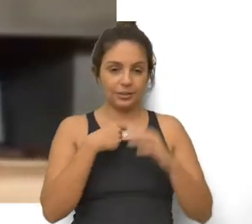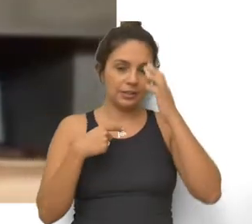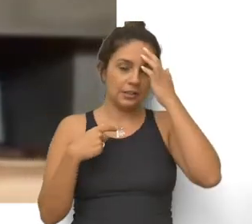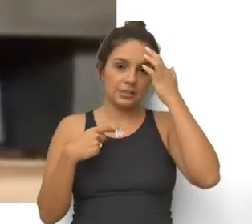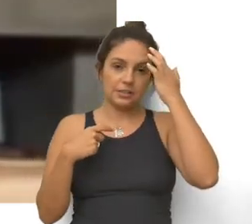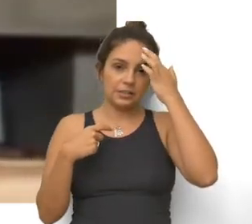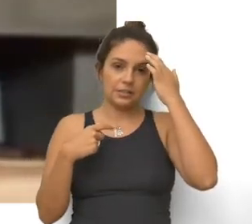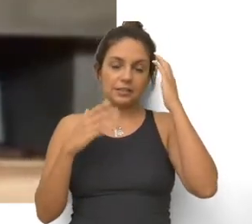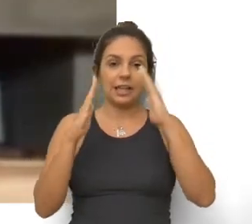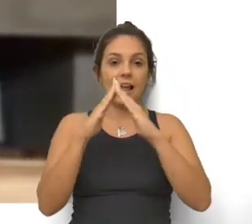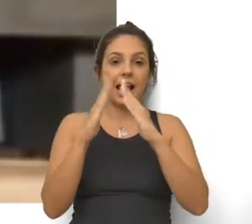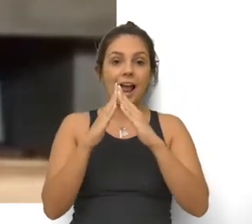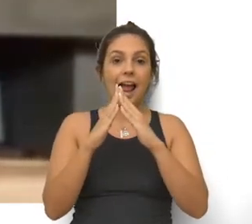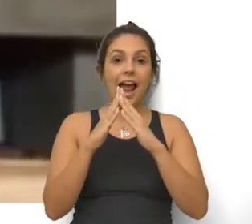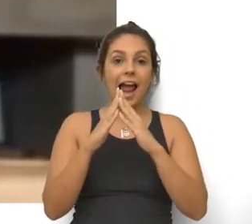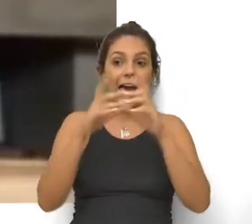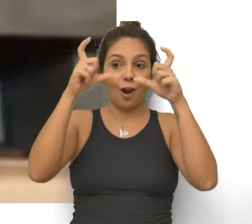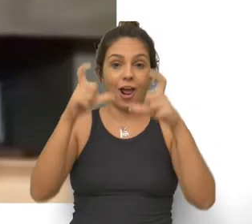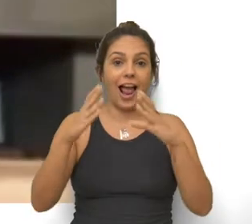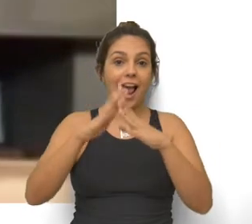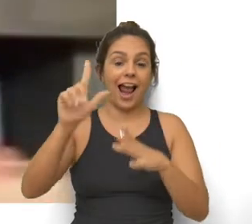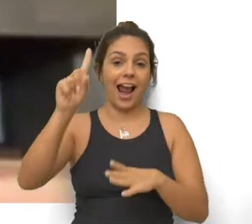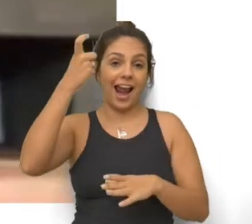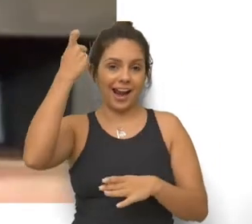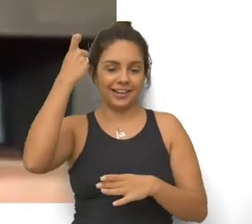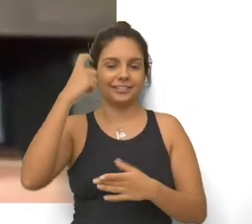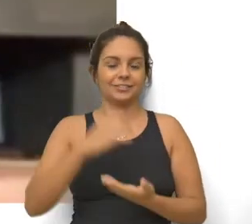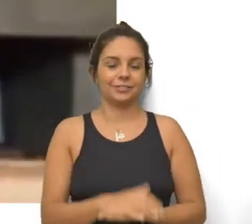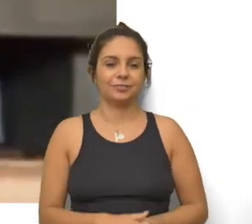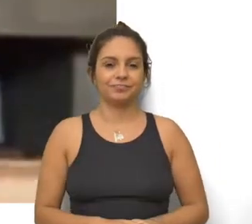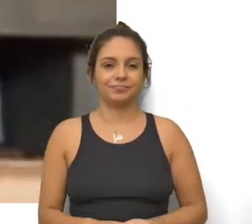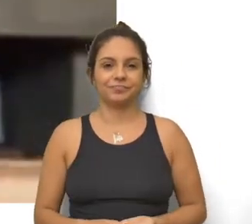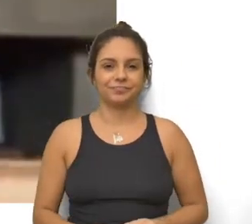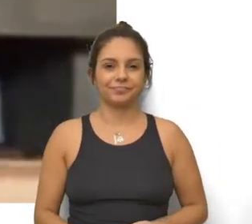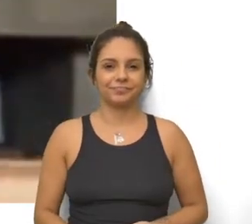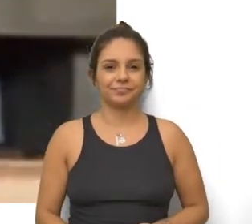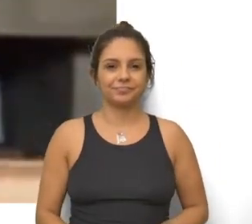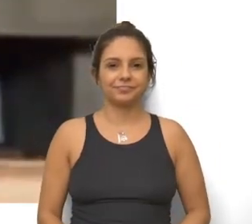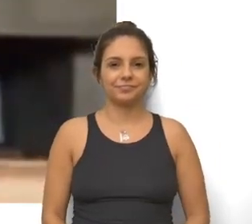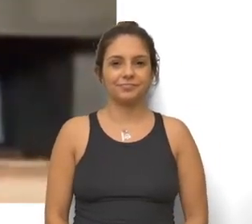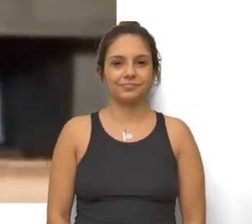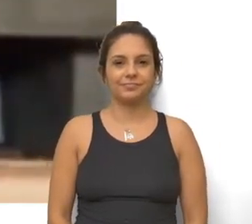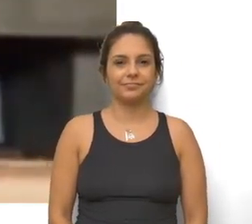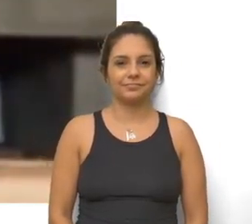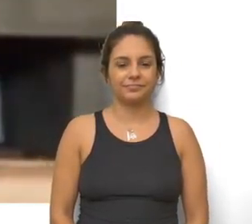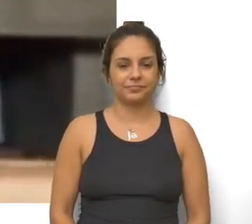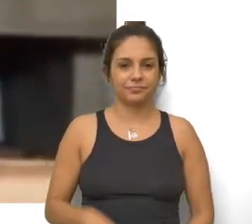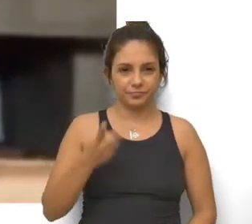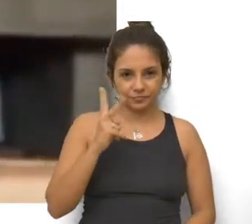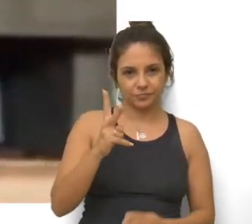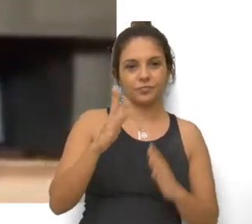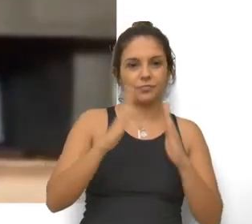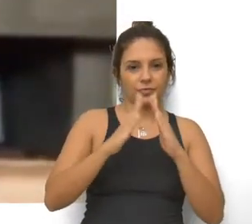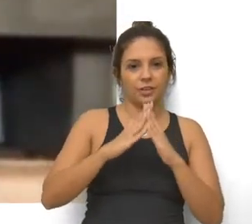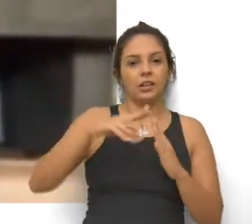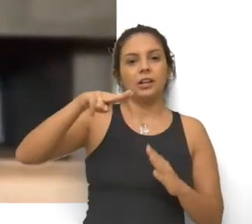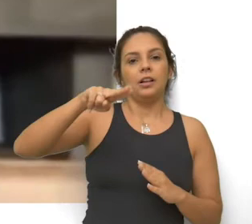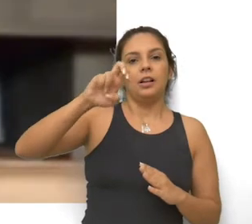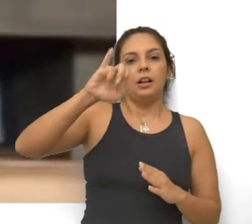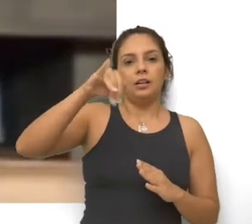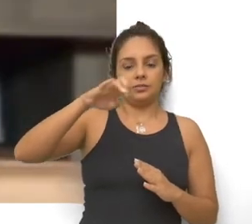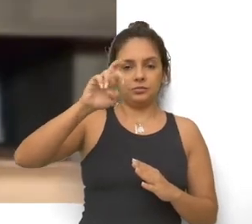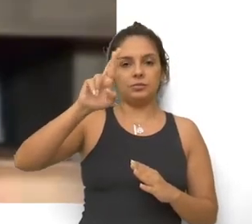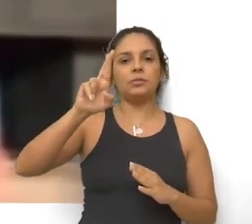ficamos hospedados na casa dela, que já era e continua sendo a casa do Nemer, que é